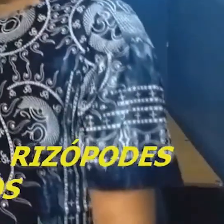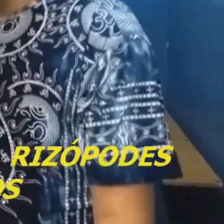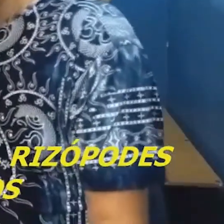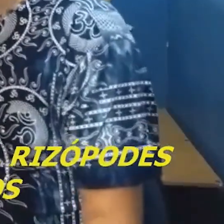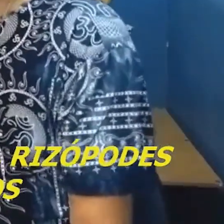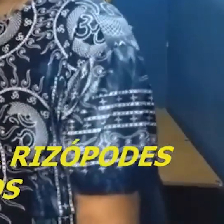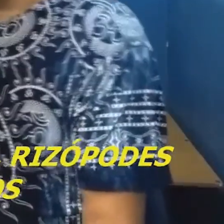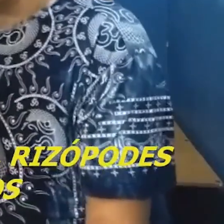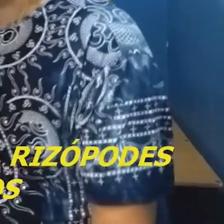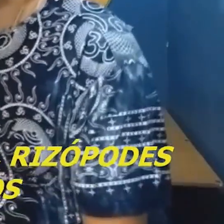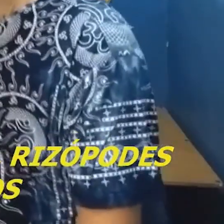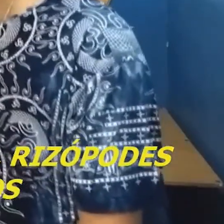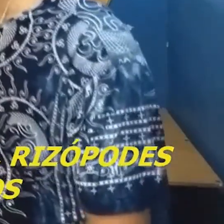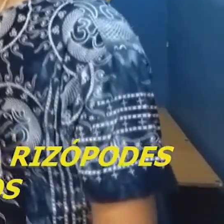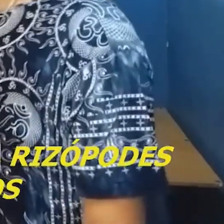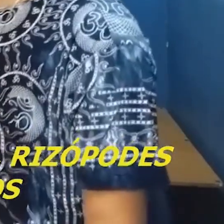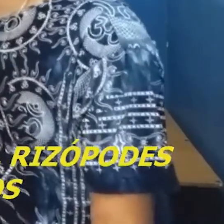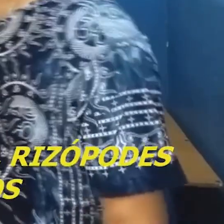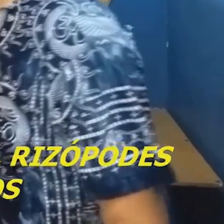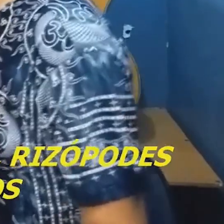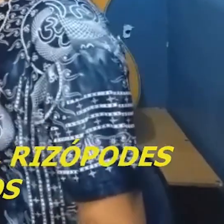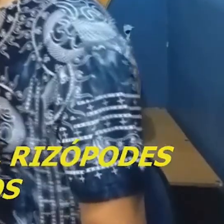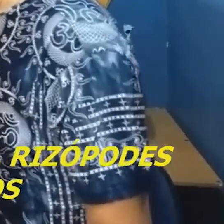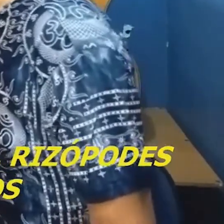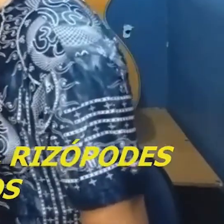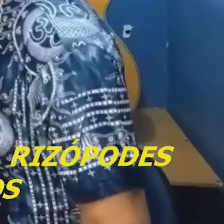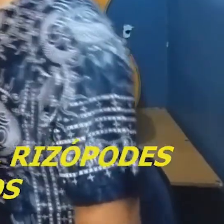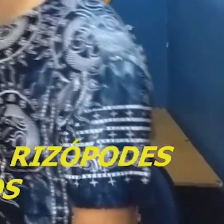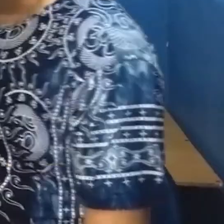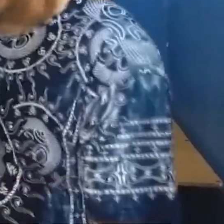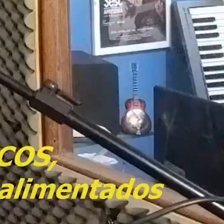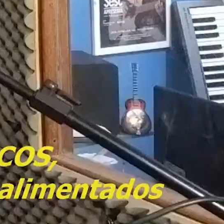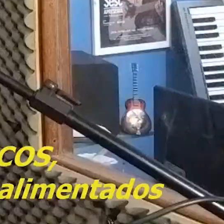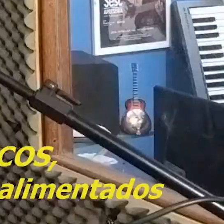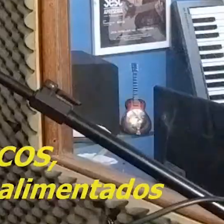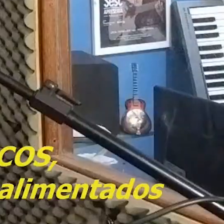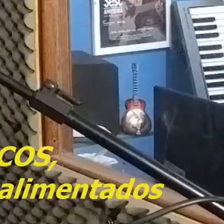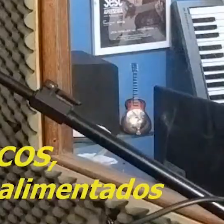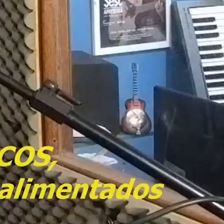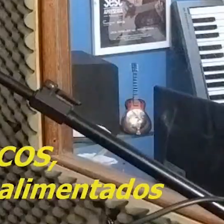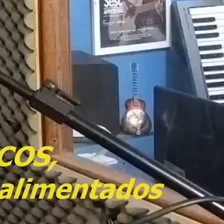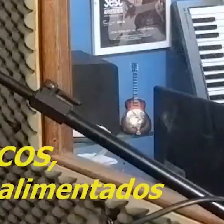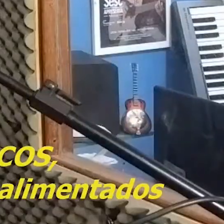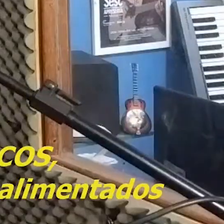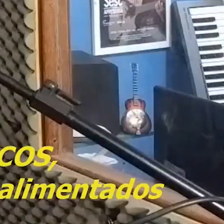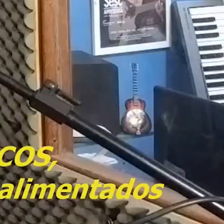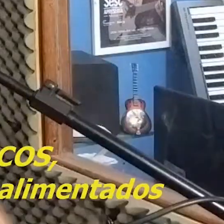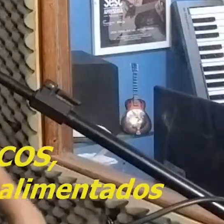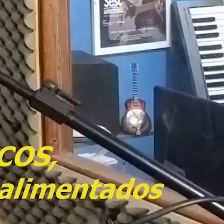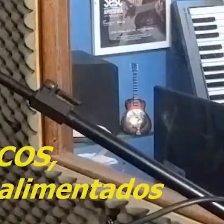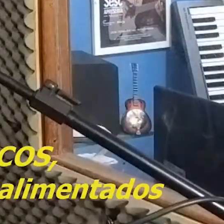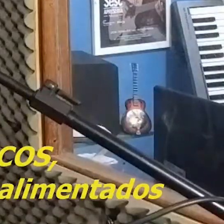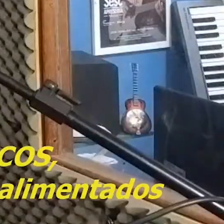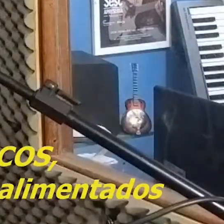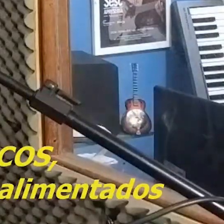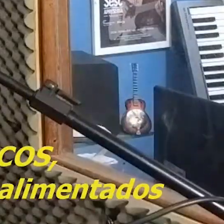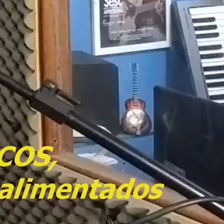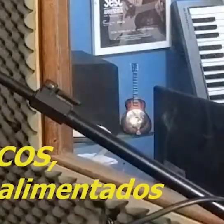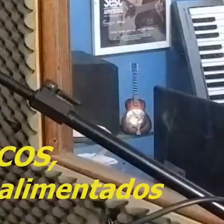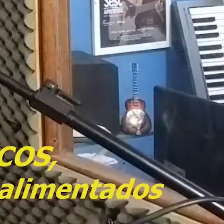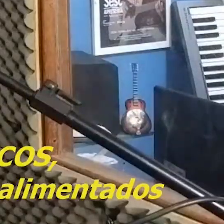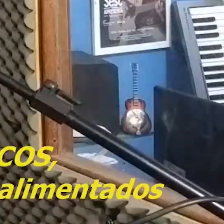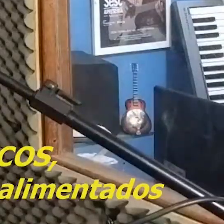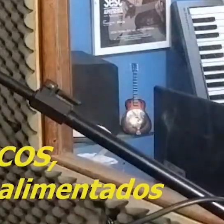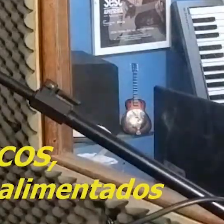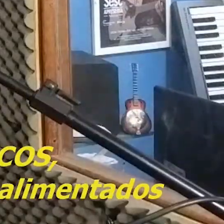Protozoários são os esporozoários, isopodizes flagelados ciliados, que são seres heterotróficos, precisam de outros seres para